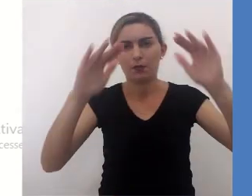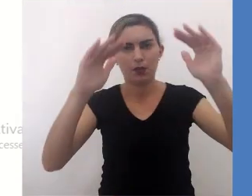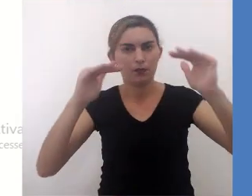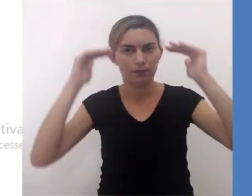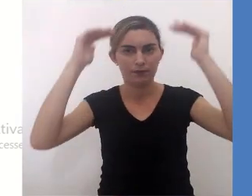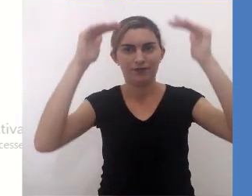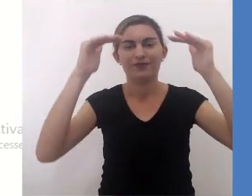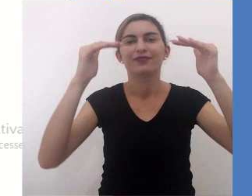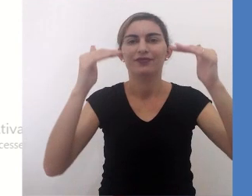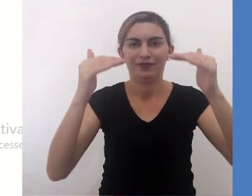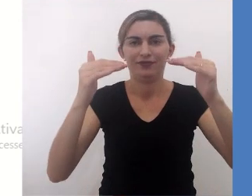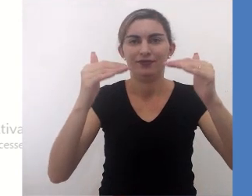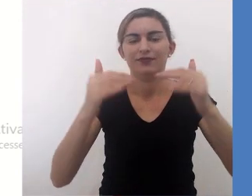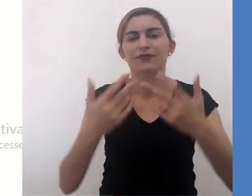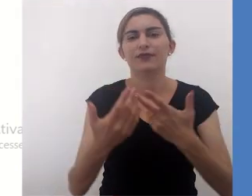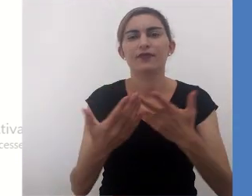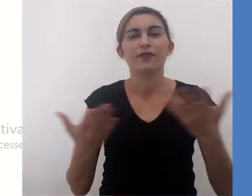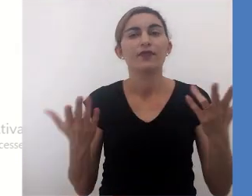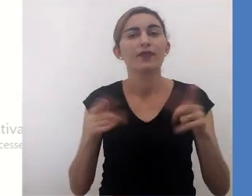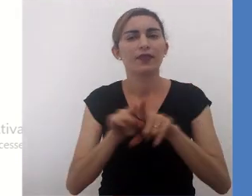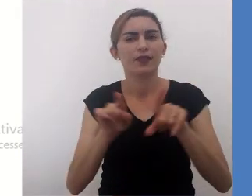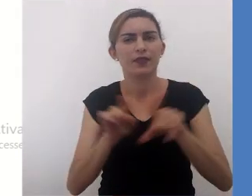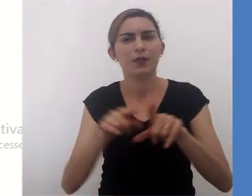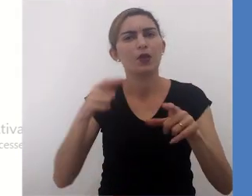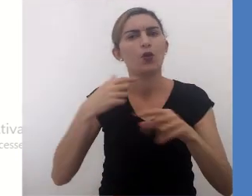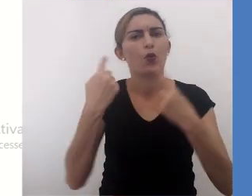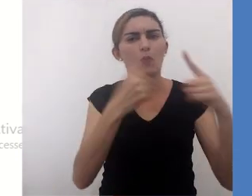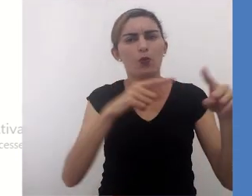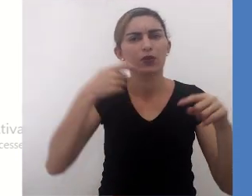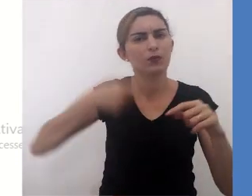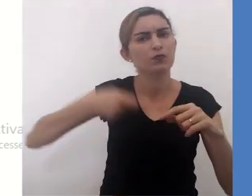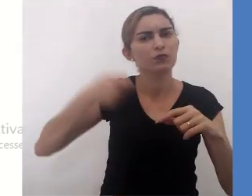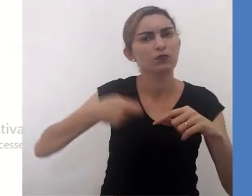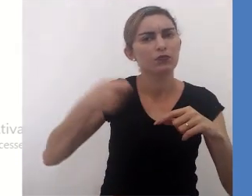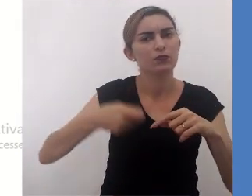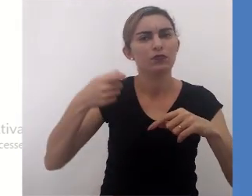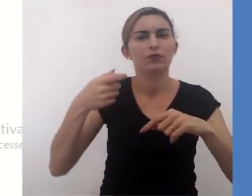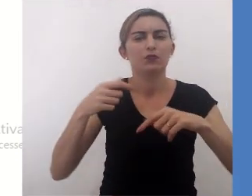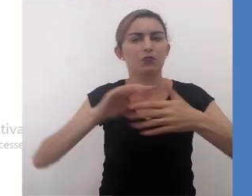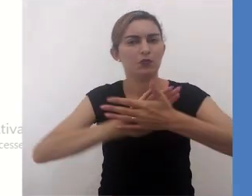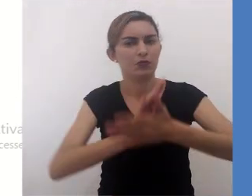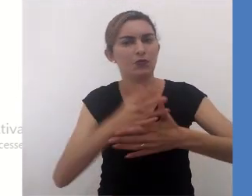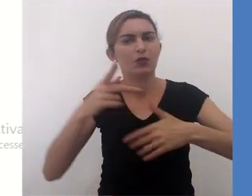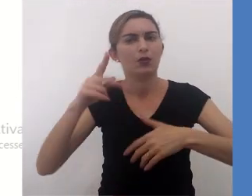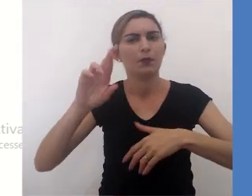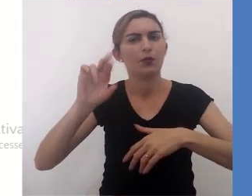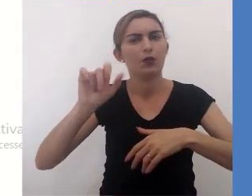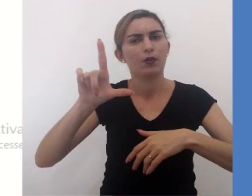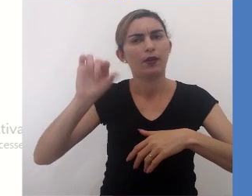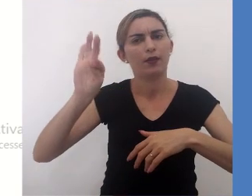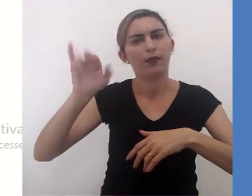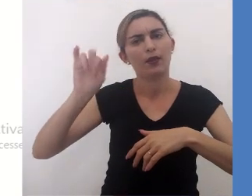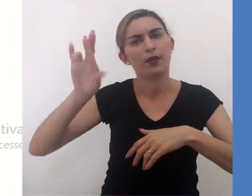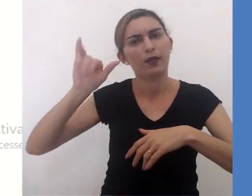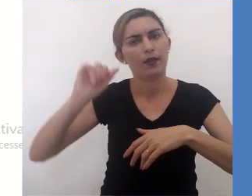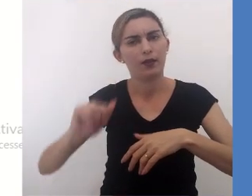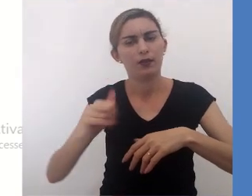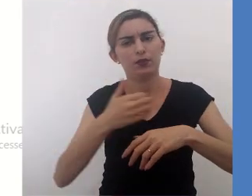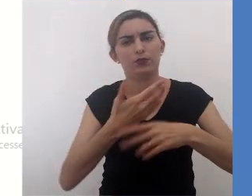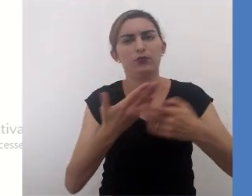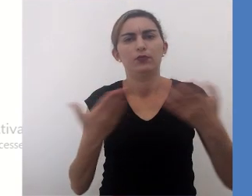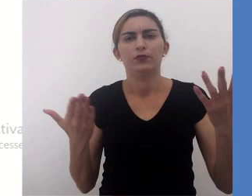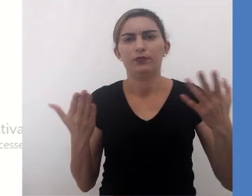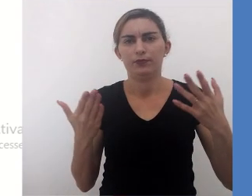Marx, né? Por serem contra a ditadura do proletariado e avessa a qualquer forma de governo e anarquia,